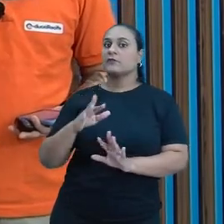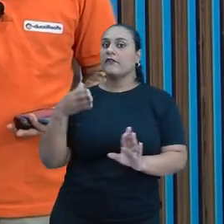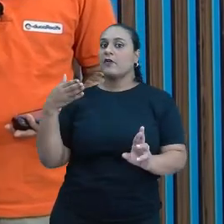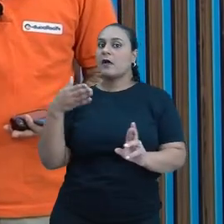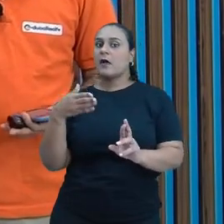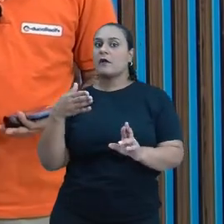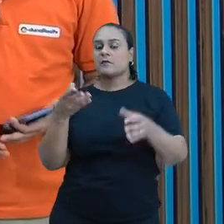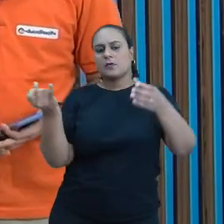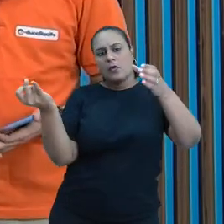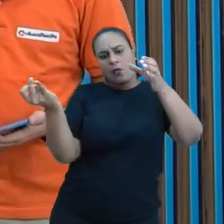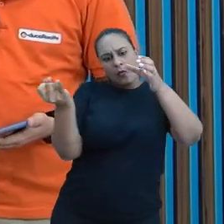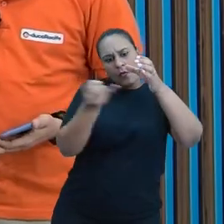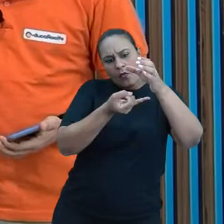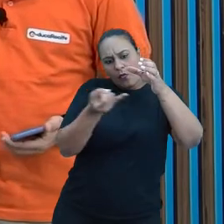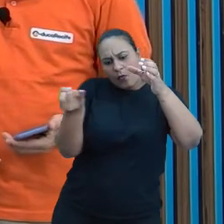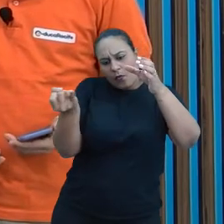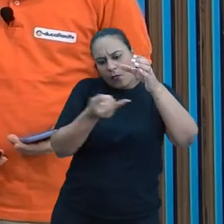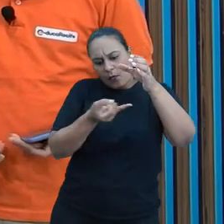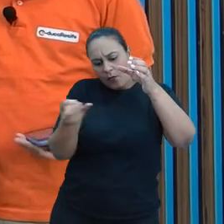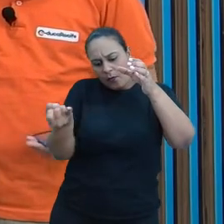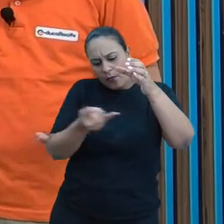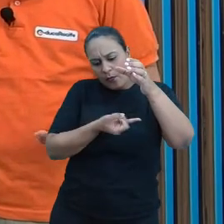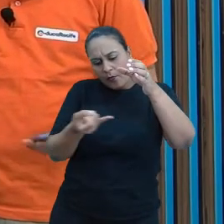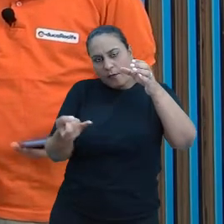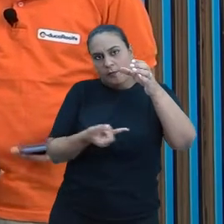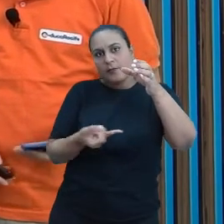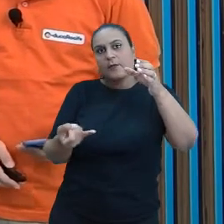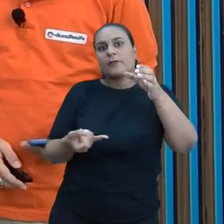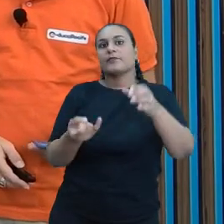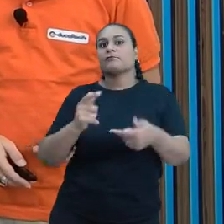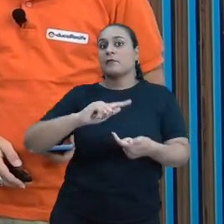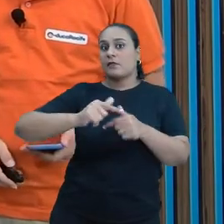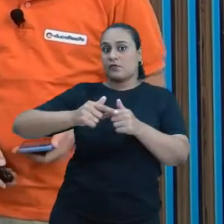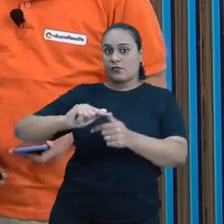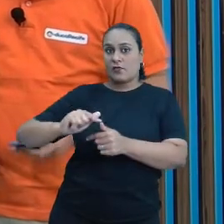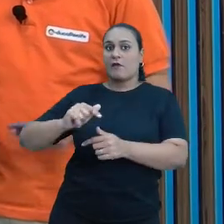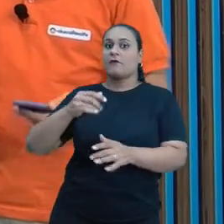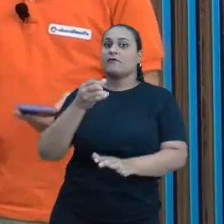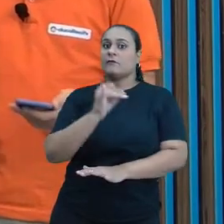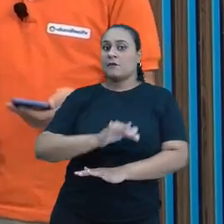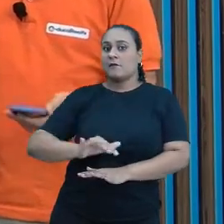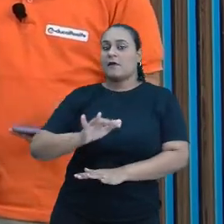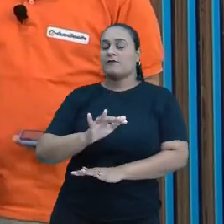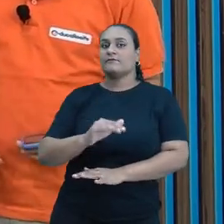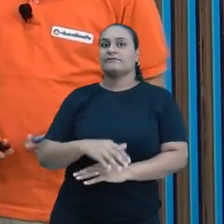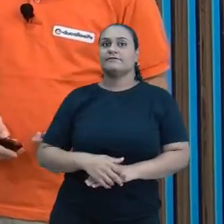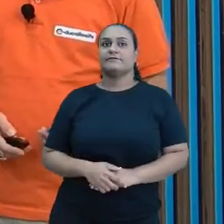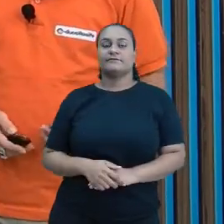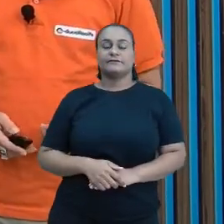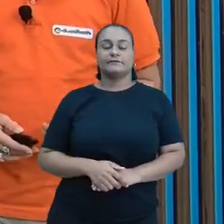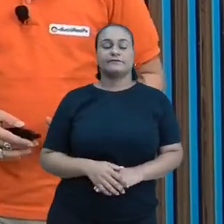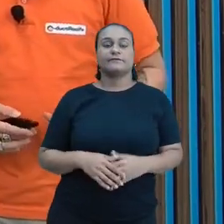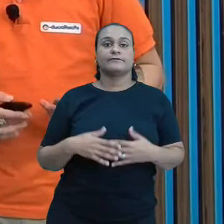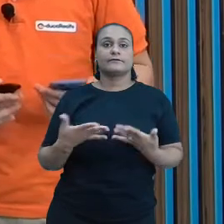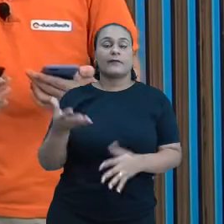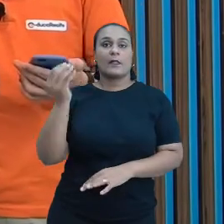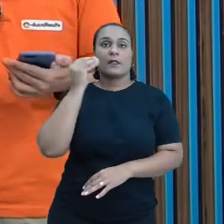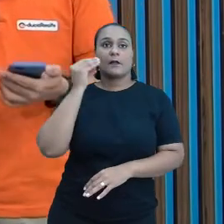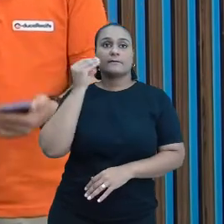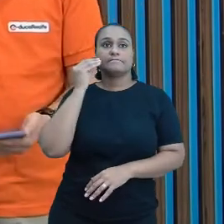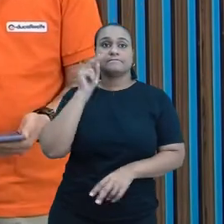esse fatiamento da figura geométrica que a gente está analisando. Então, quando a gente for